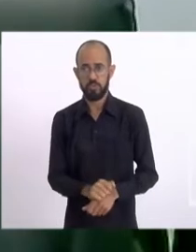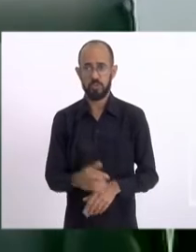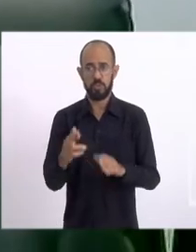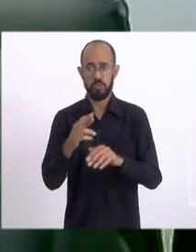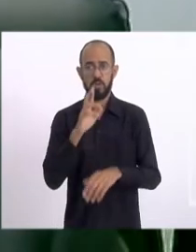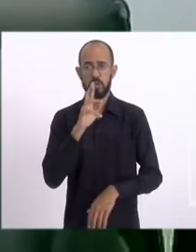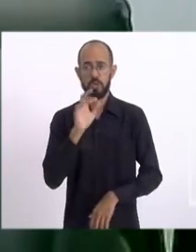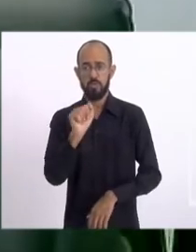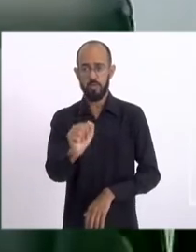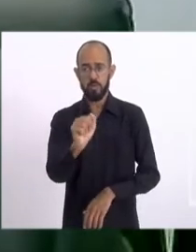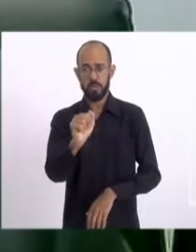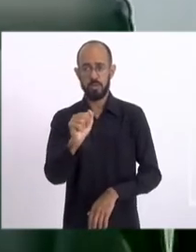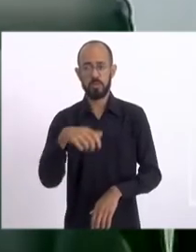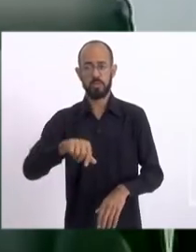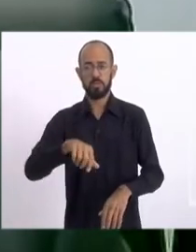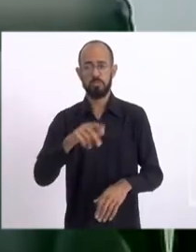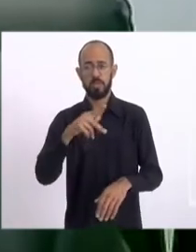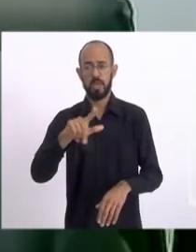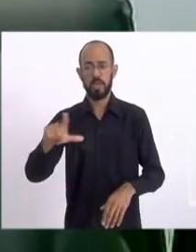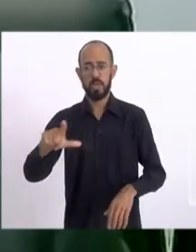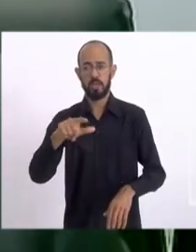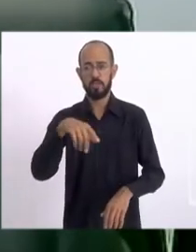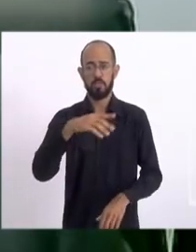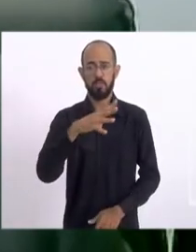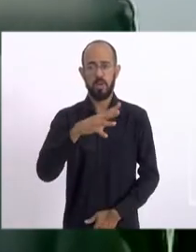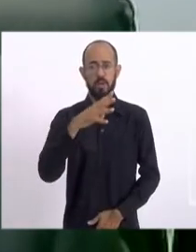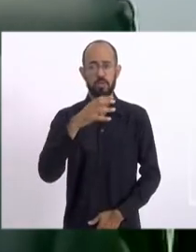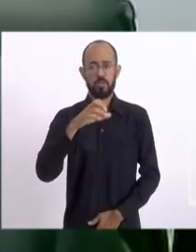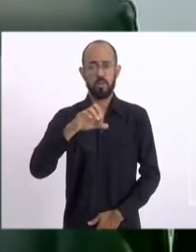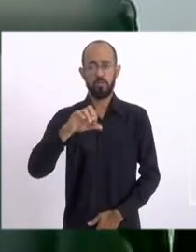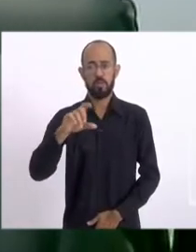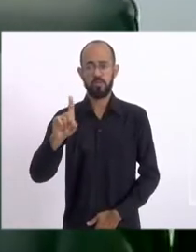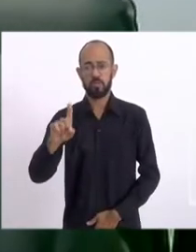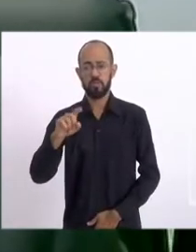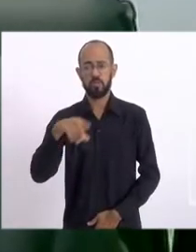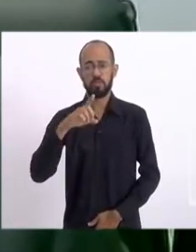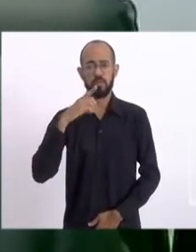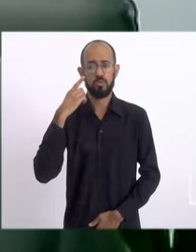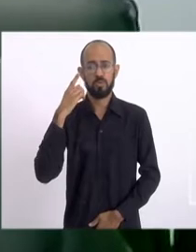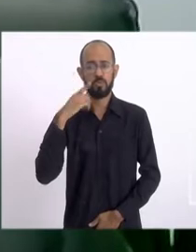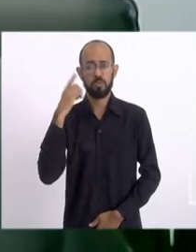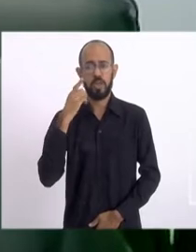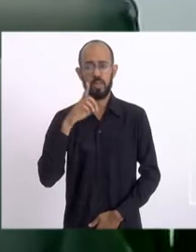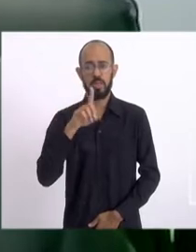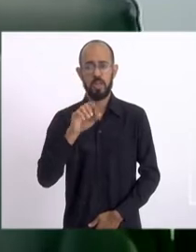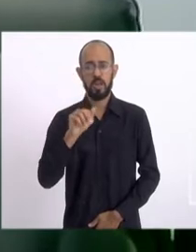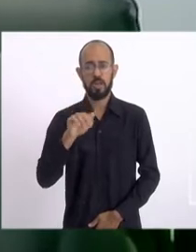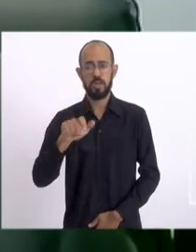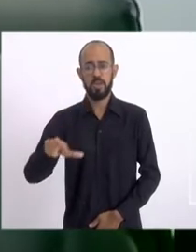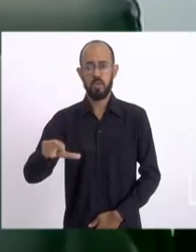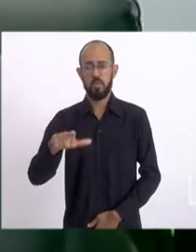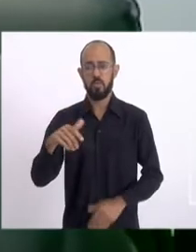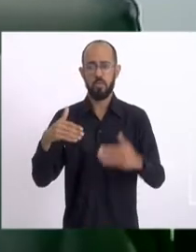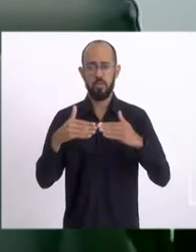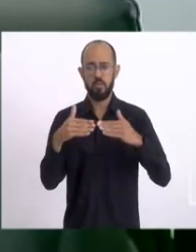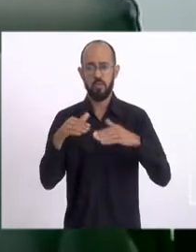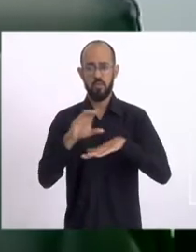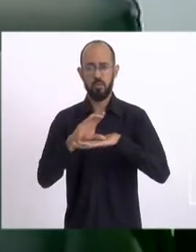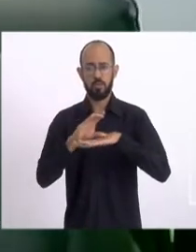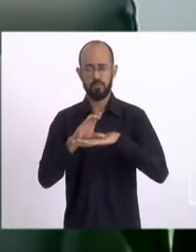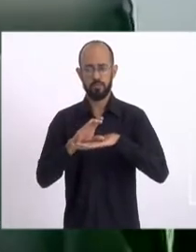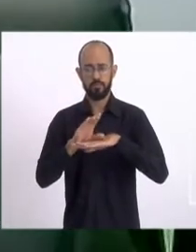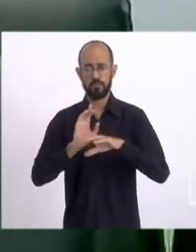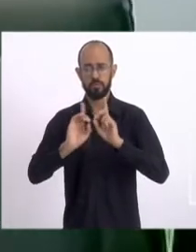Amorim. Projeto de lei 4199 de 21, autoria do deputado Daniel Librelon. Parecer pela constitucionalidade. Em